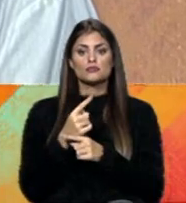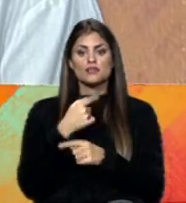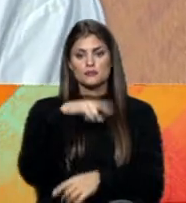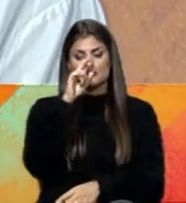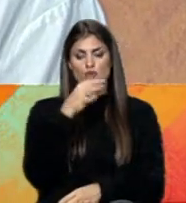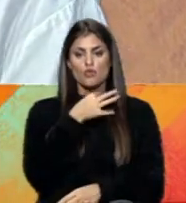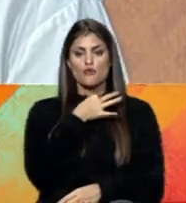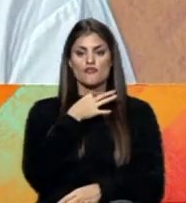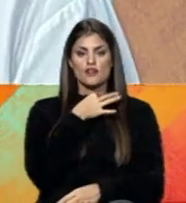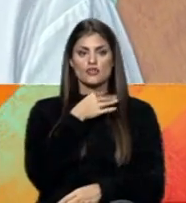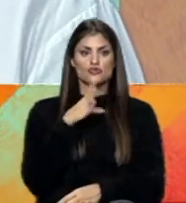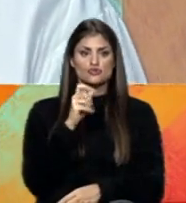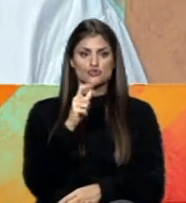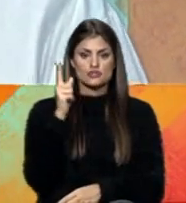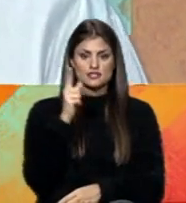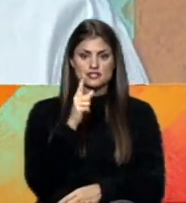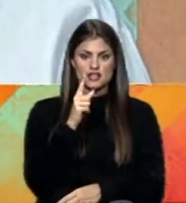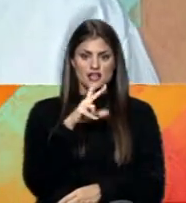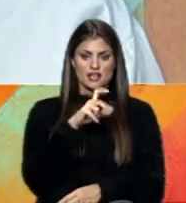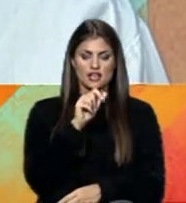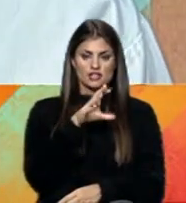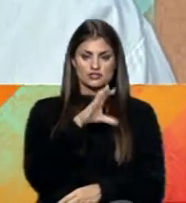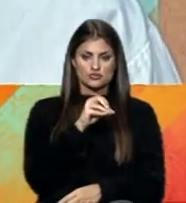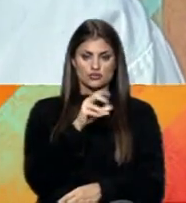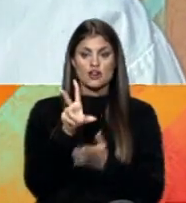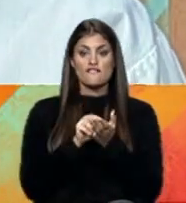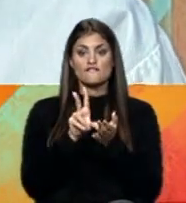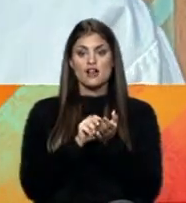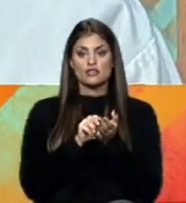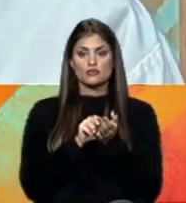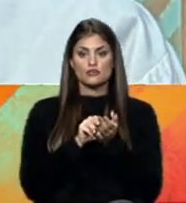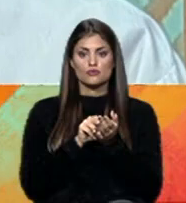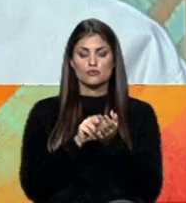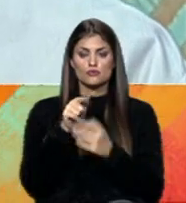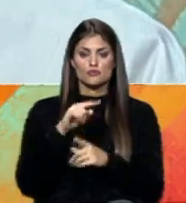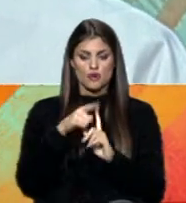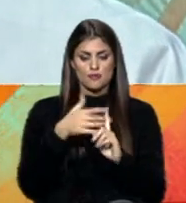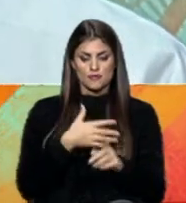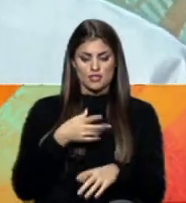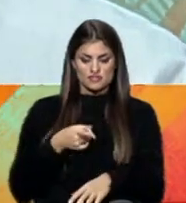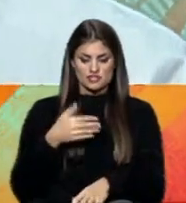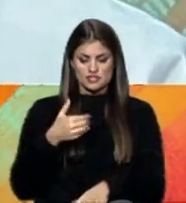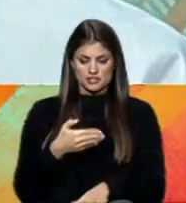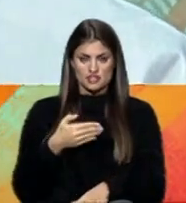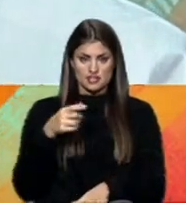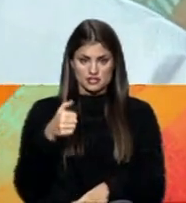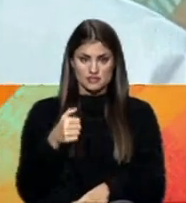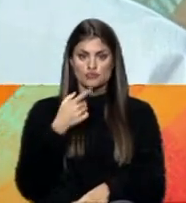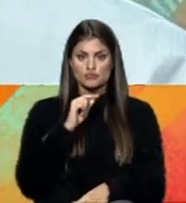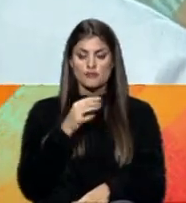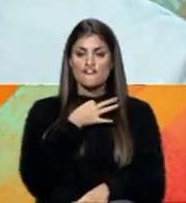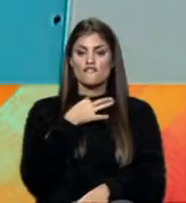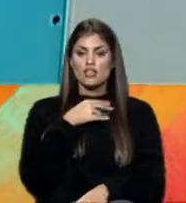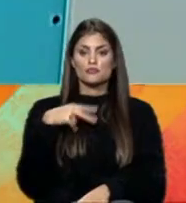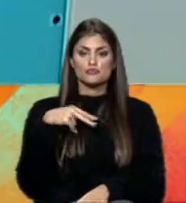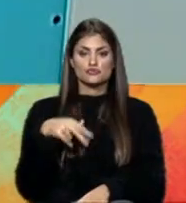de um fado do Zé Régio, que foi gravado em 65 pela Amália, que chama-se Fado Português. Ai, ai, ai. E